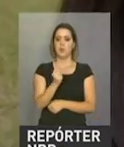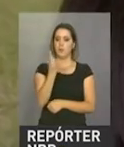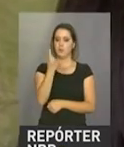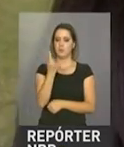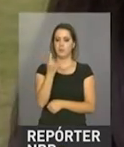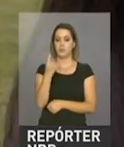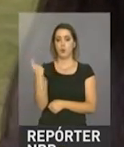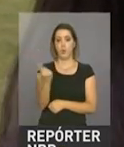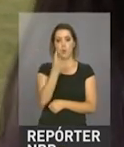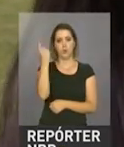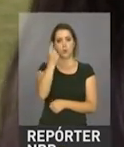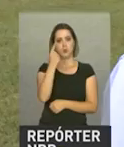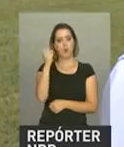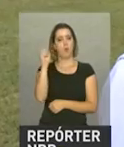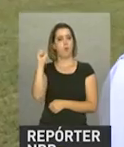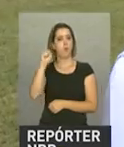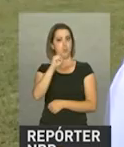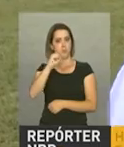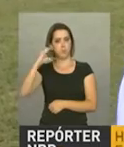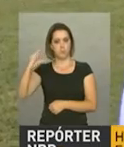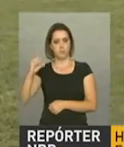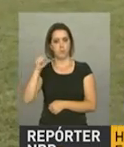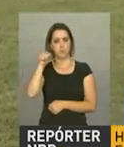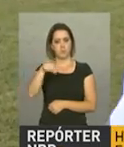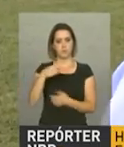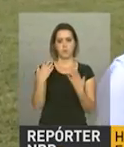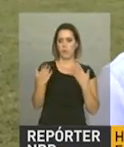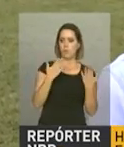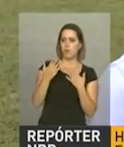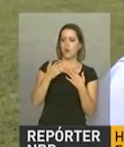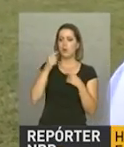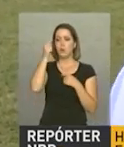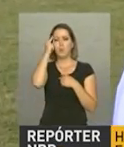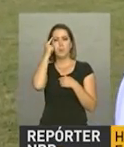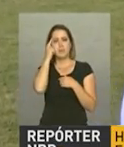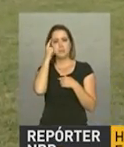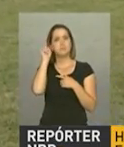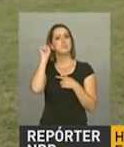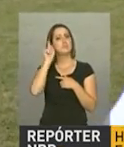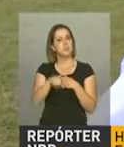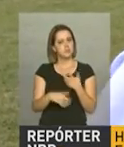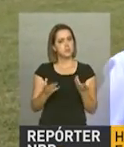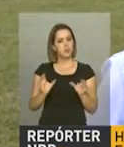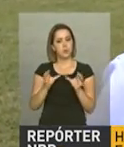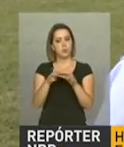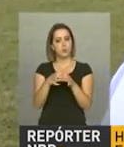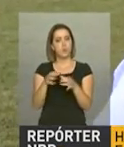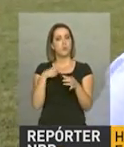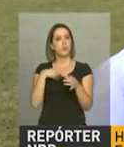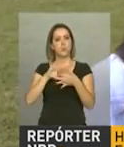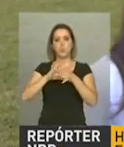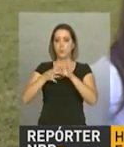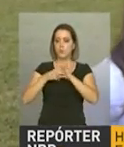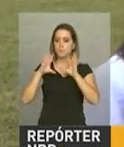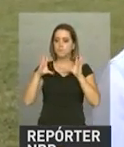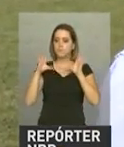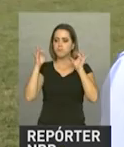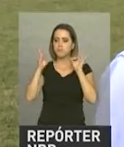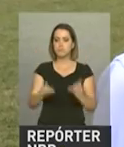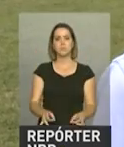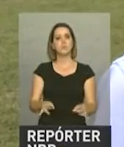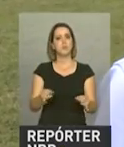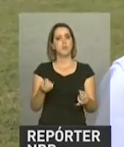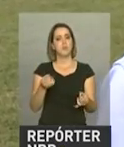a única de Santa Catarina. Essa discrepância na maneira como cada um raciocina, eu acho que é isso que torna uma equipe olímpica tão completa. Ser